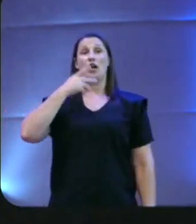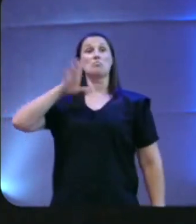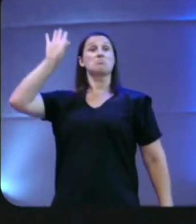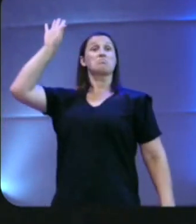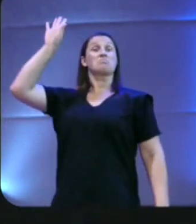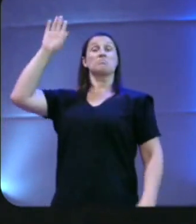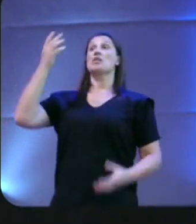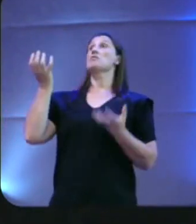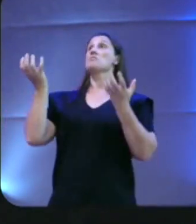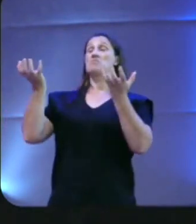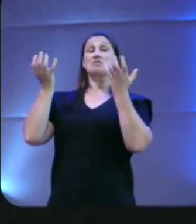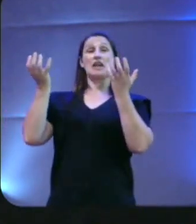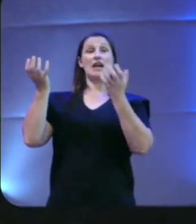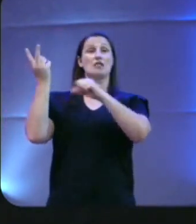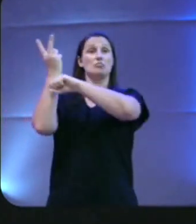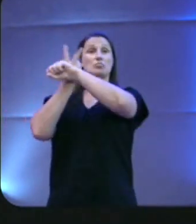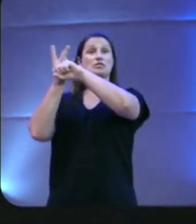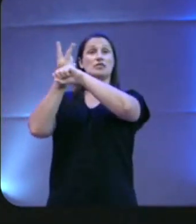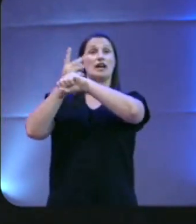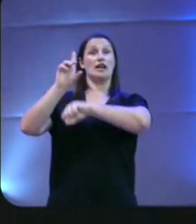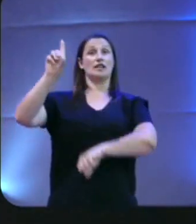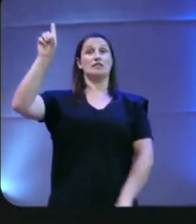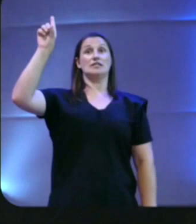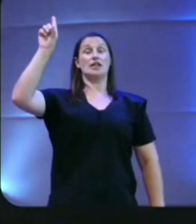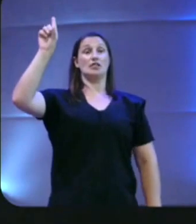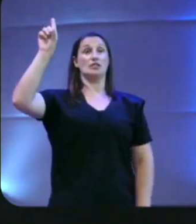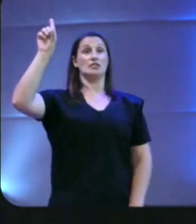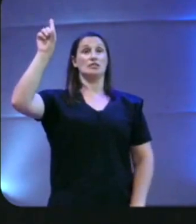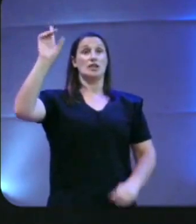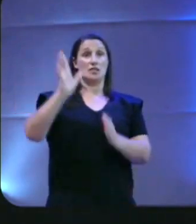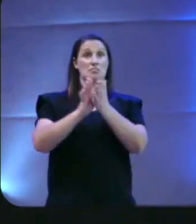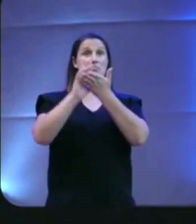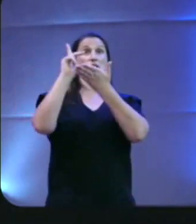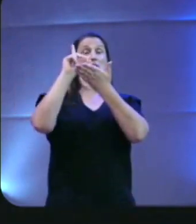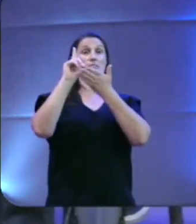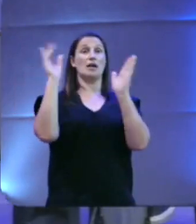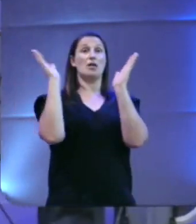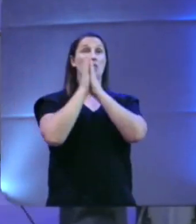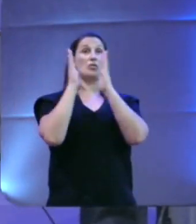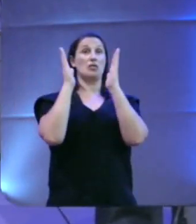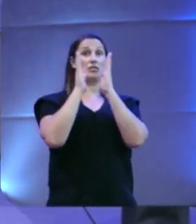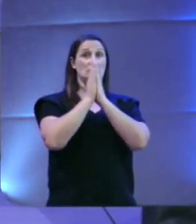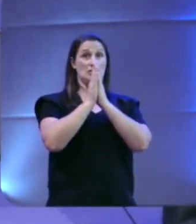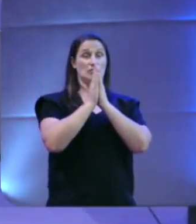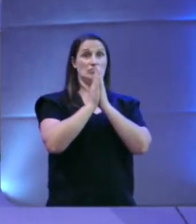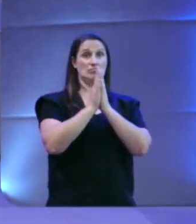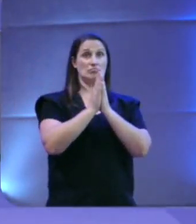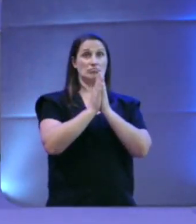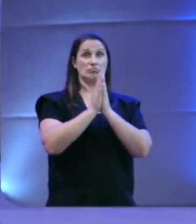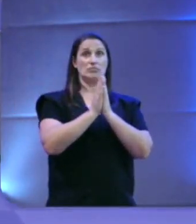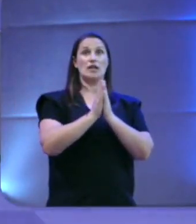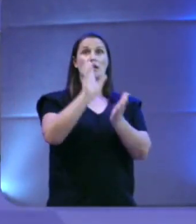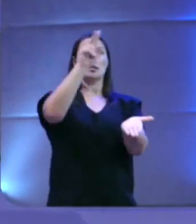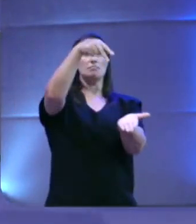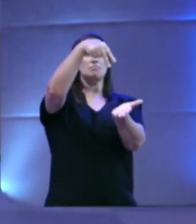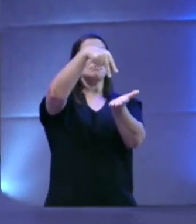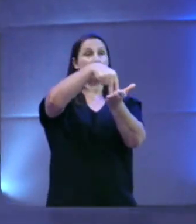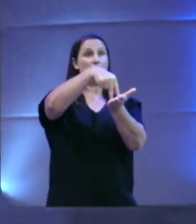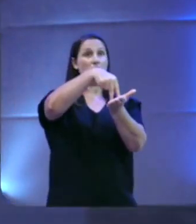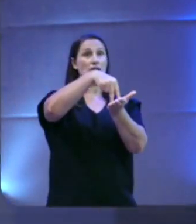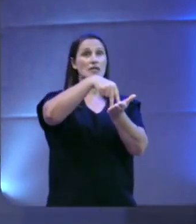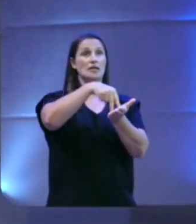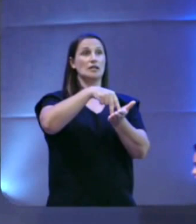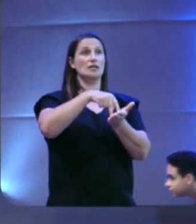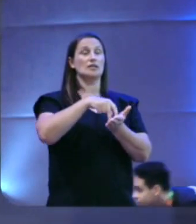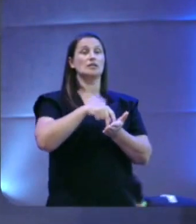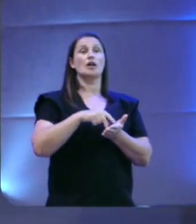quero buscar a Deus através da Bíblia, da oração e do engajamento na missão de Deus. Fica de pé em nome de Jesus, se esse é o